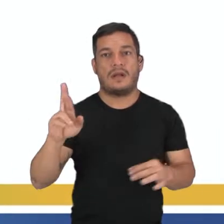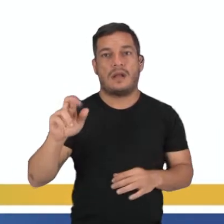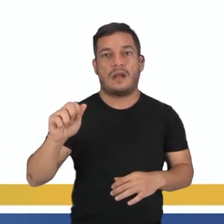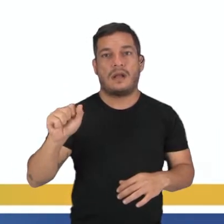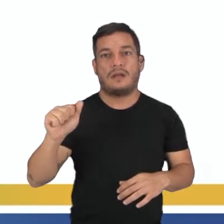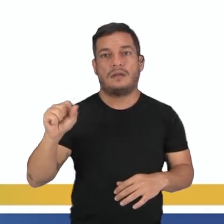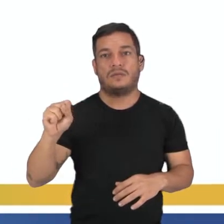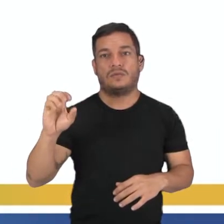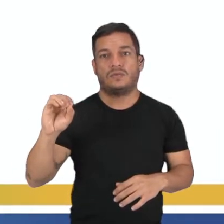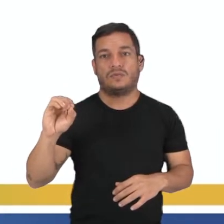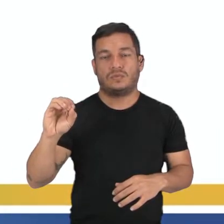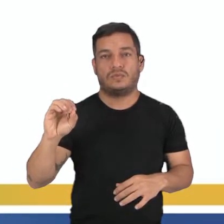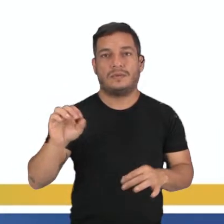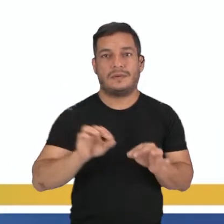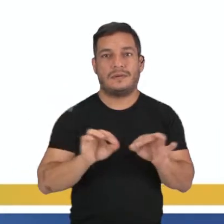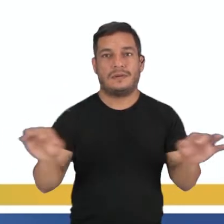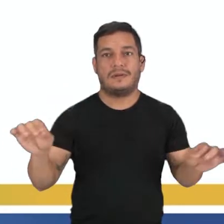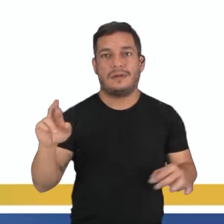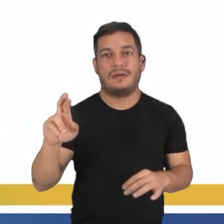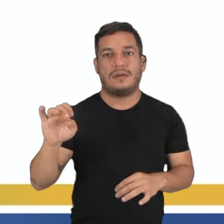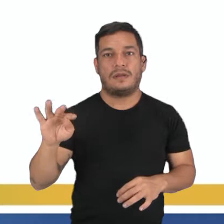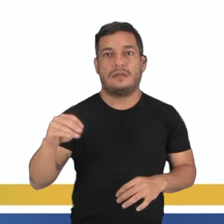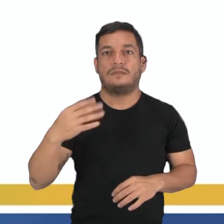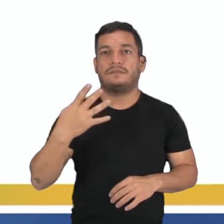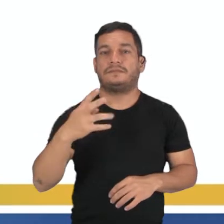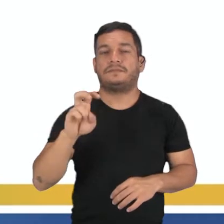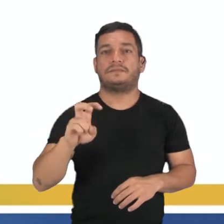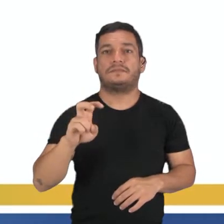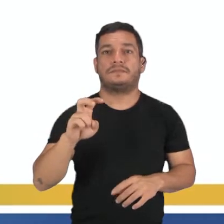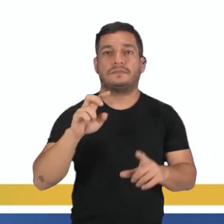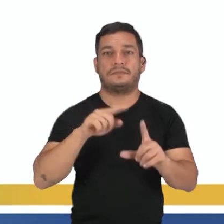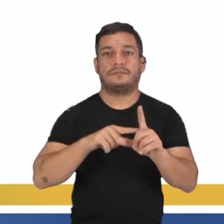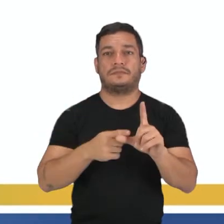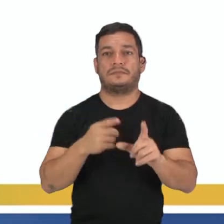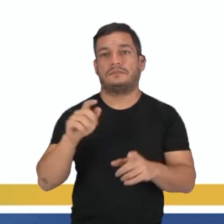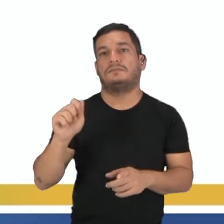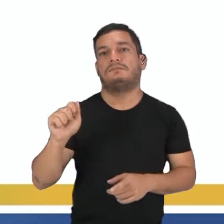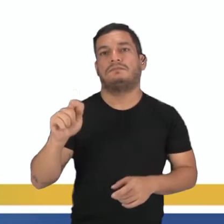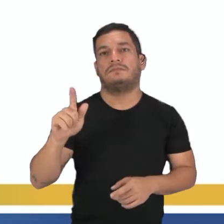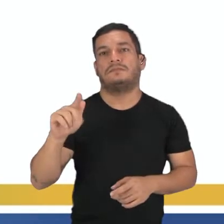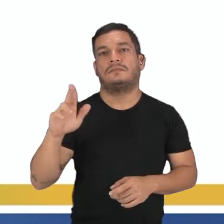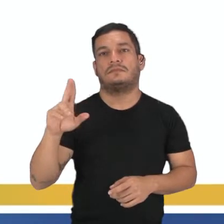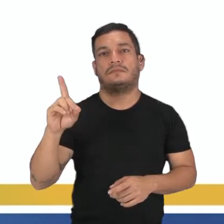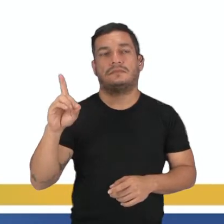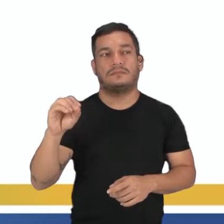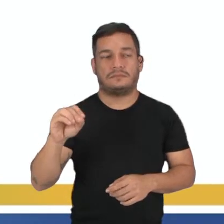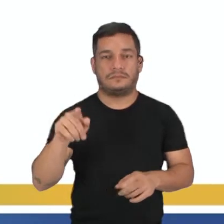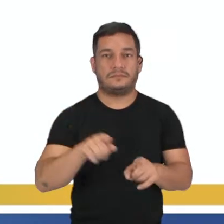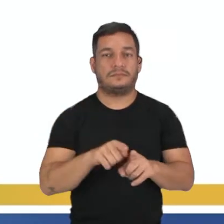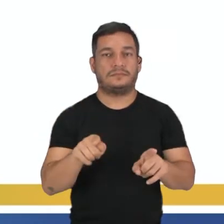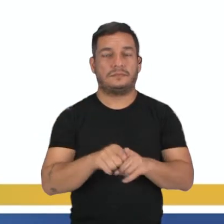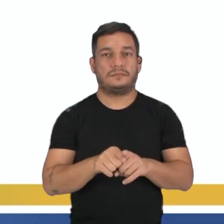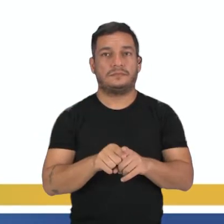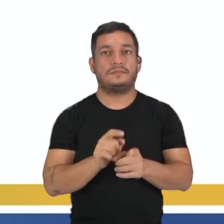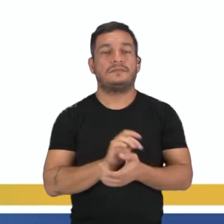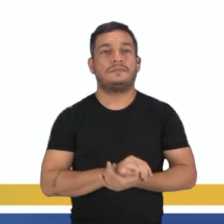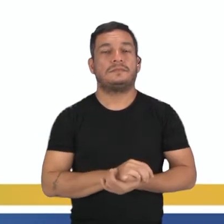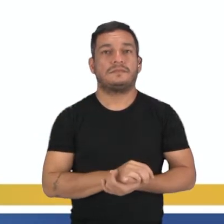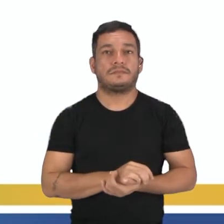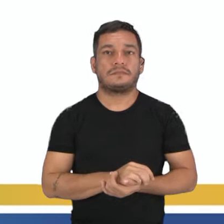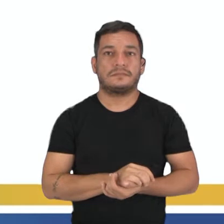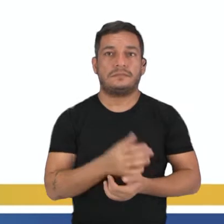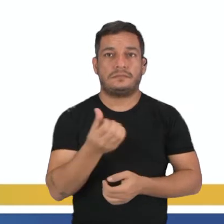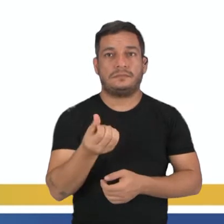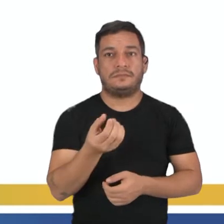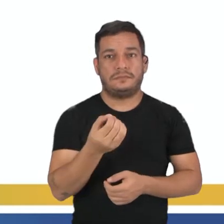ângulo de 90 é um ângulo reto, O de 45 é um ângulo agudo, que é um ângulo menor que 90 graus e maior que 0 graus. O ângulo